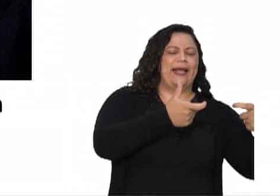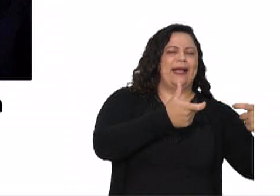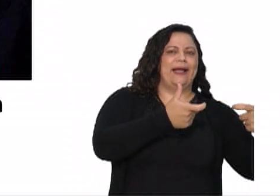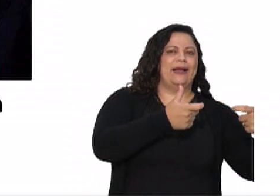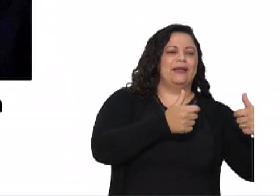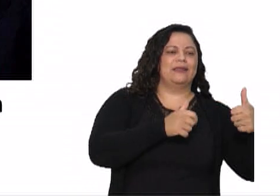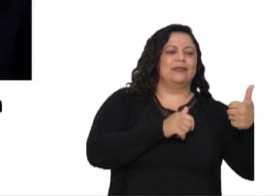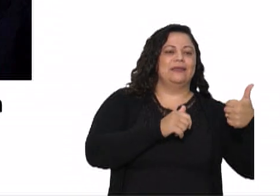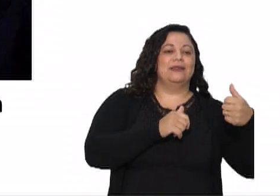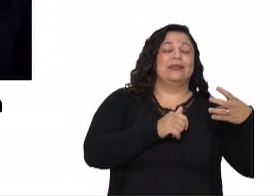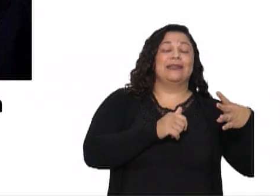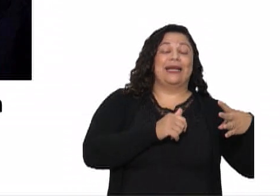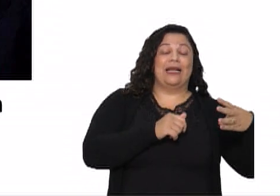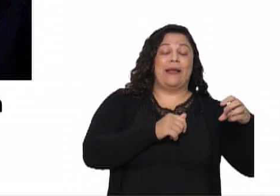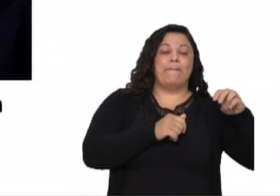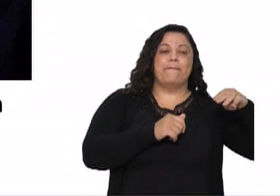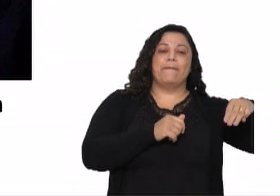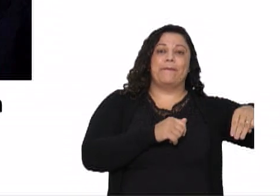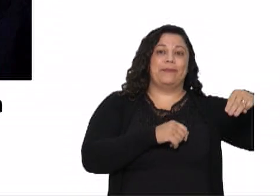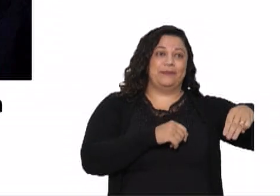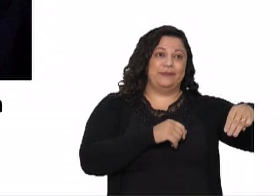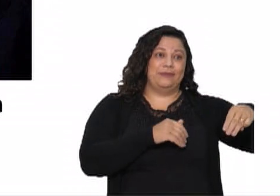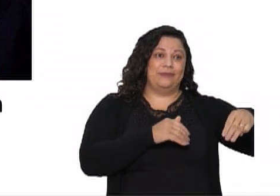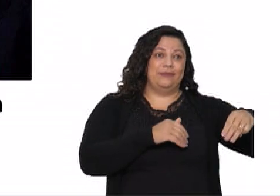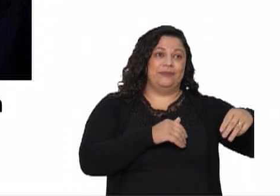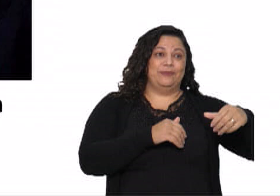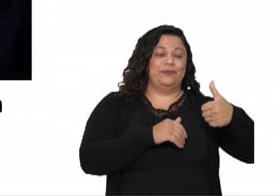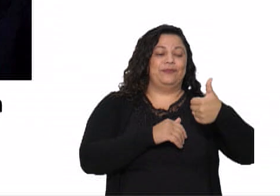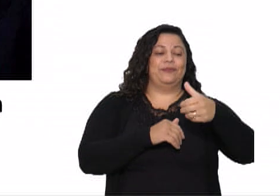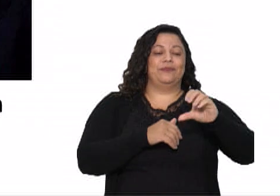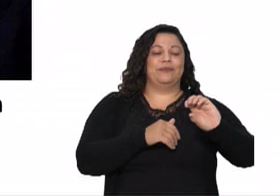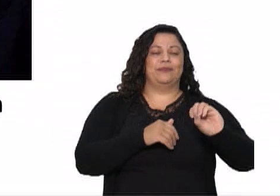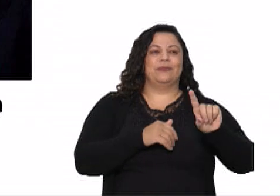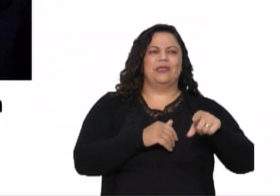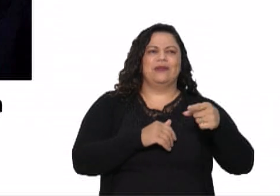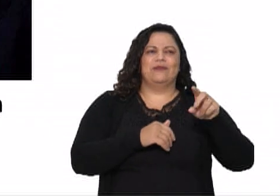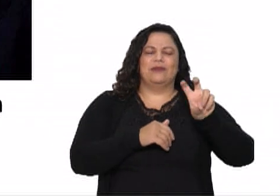de 14 metros por